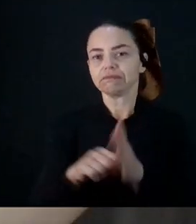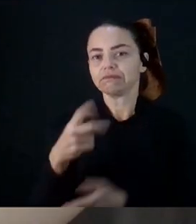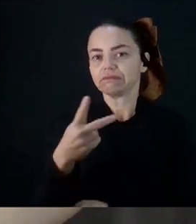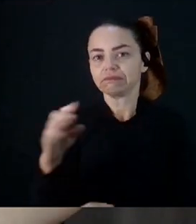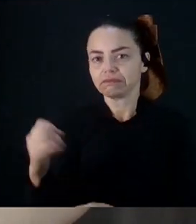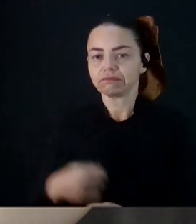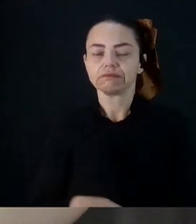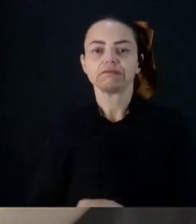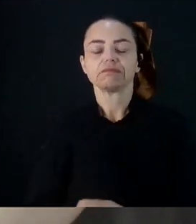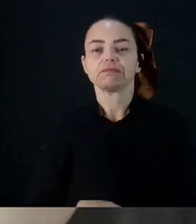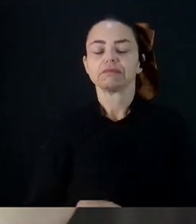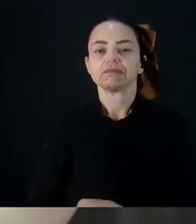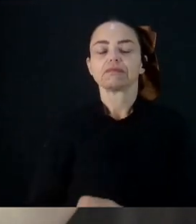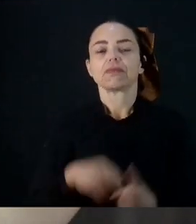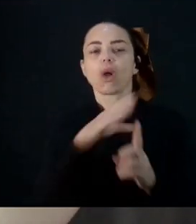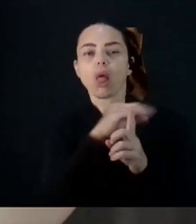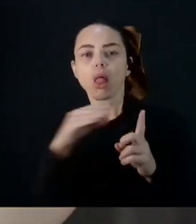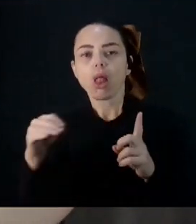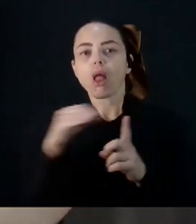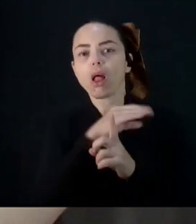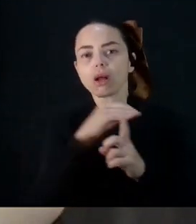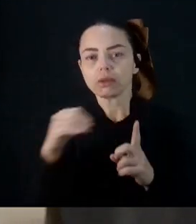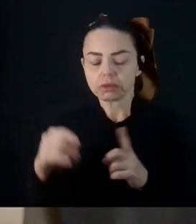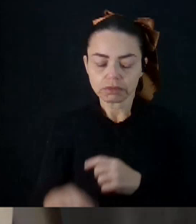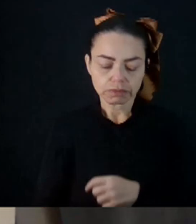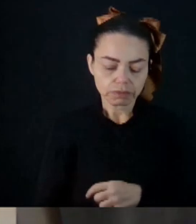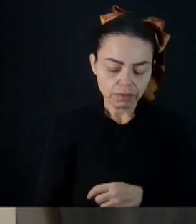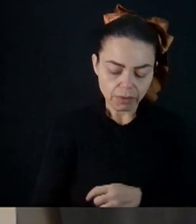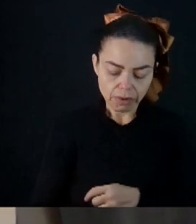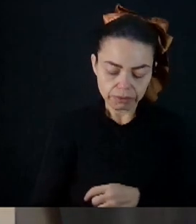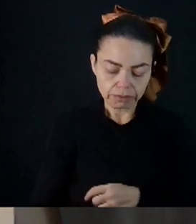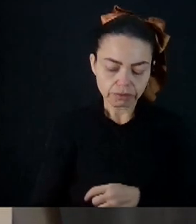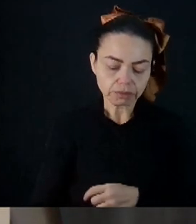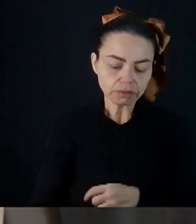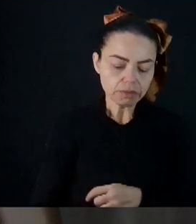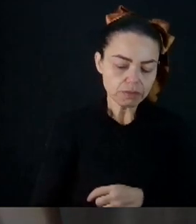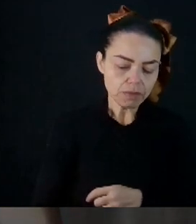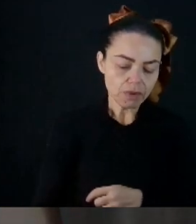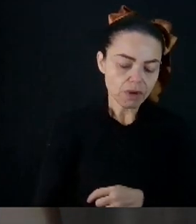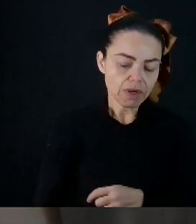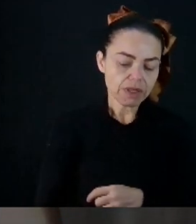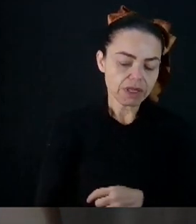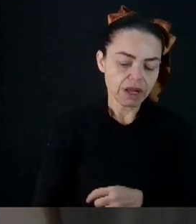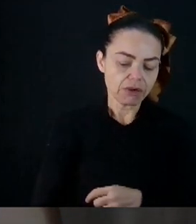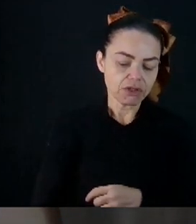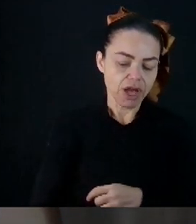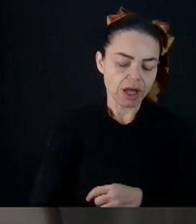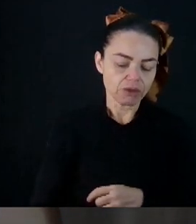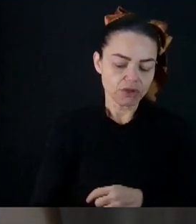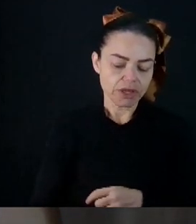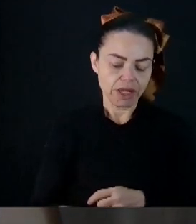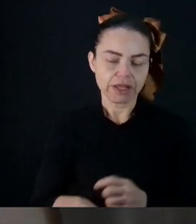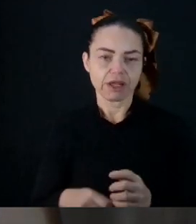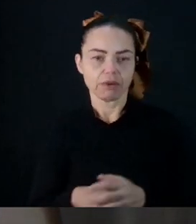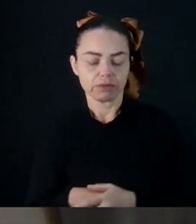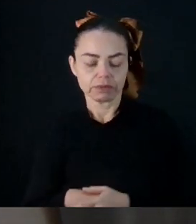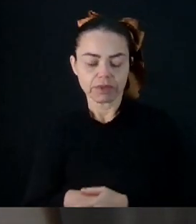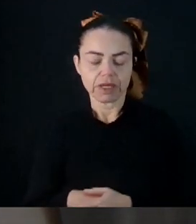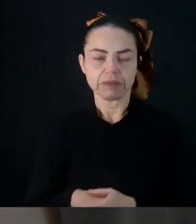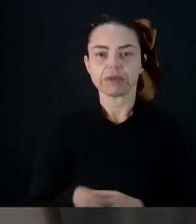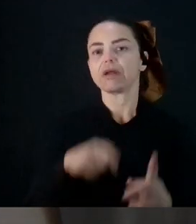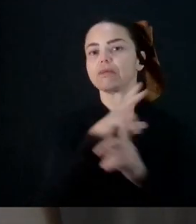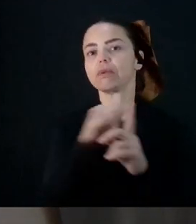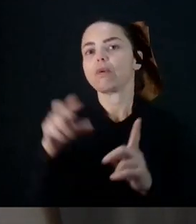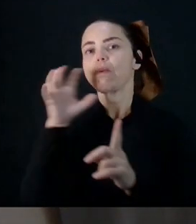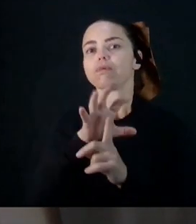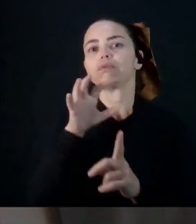a adultização da infância, né? Que são exatamente isso, né? Essas expectativas de